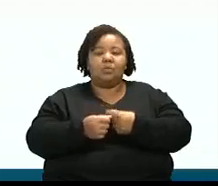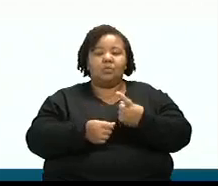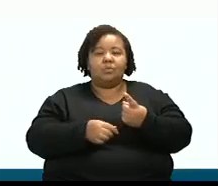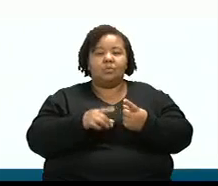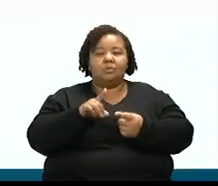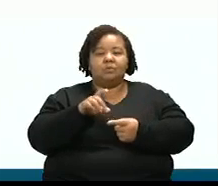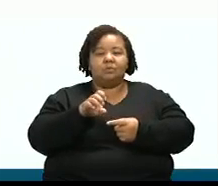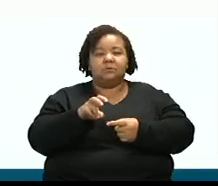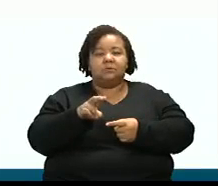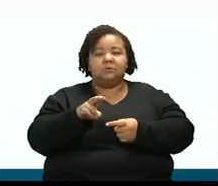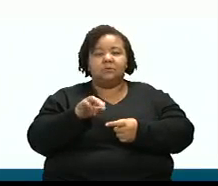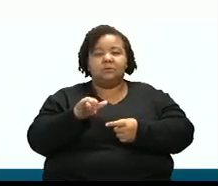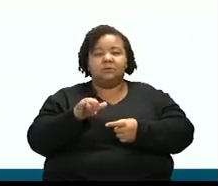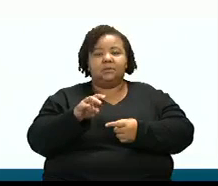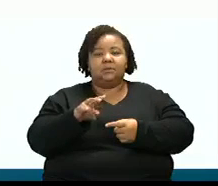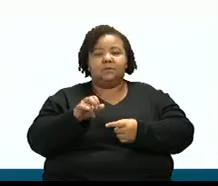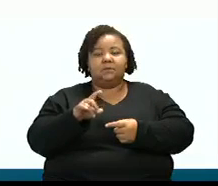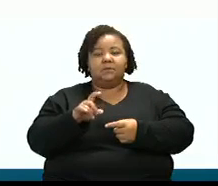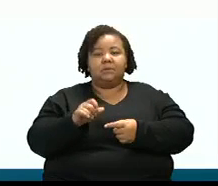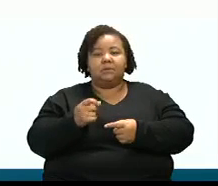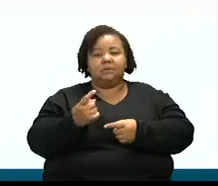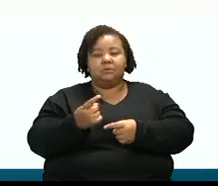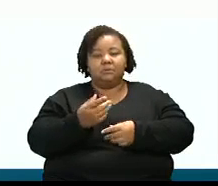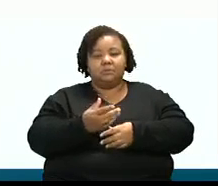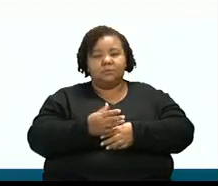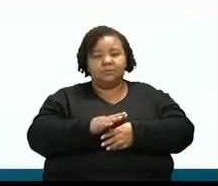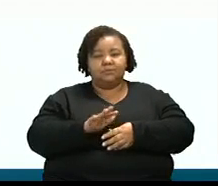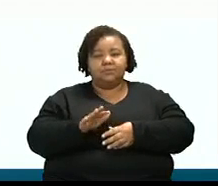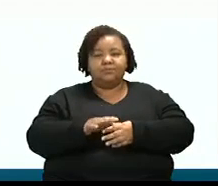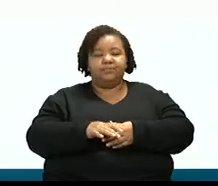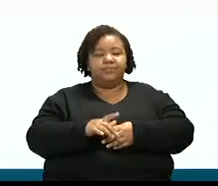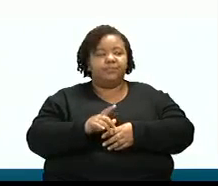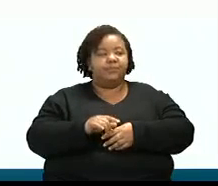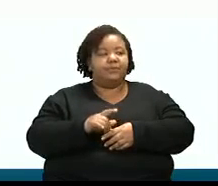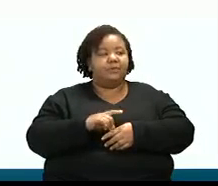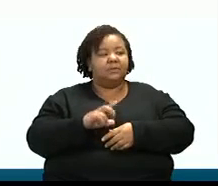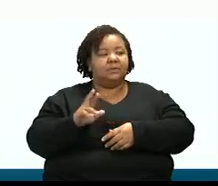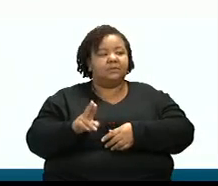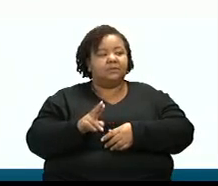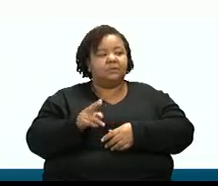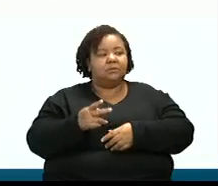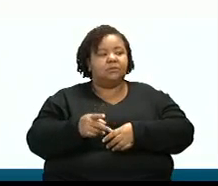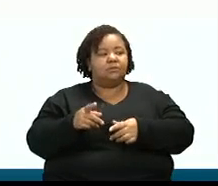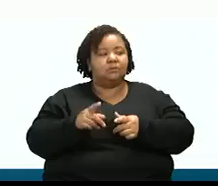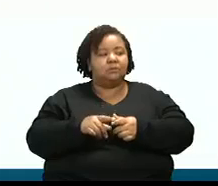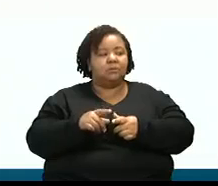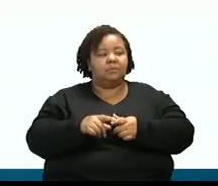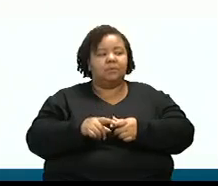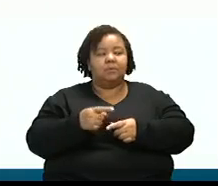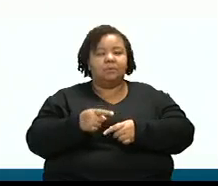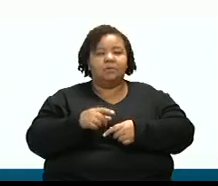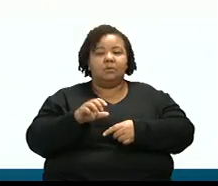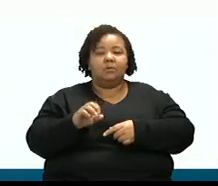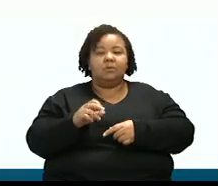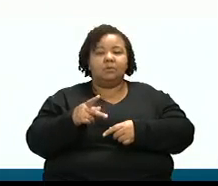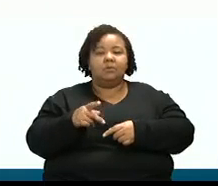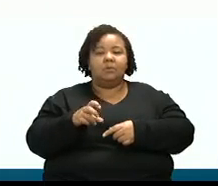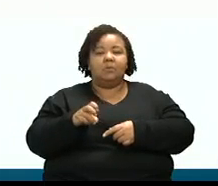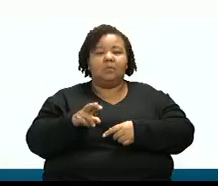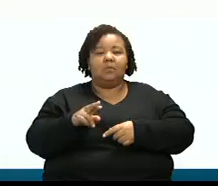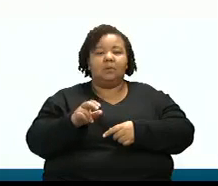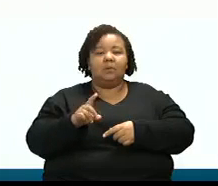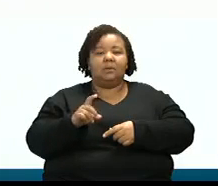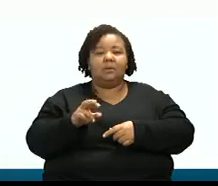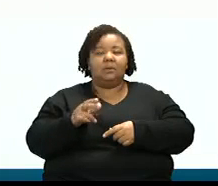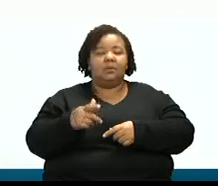derivada de cada uma das funções componentes. E se eu adoto também aquele operador nabla,